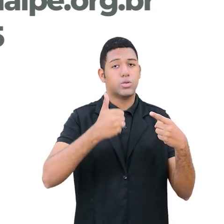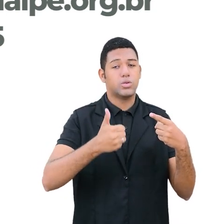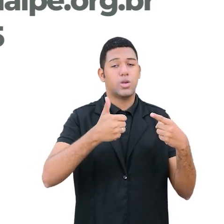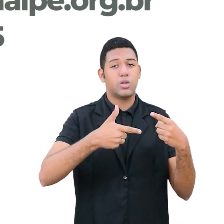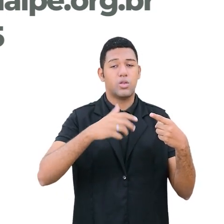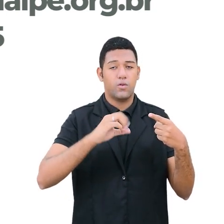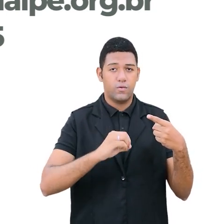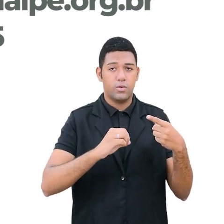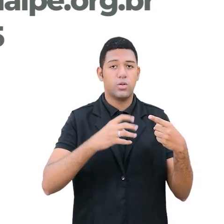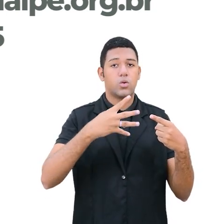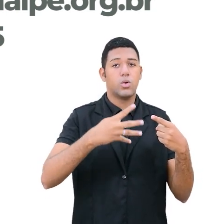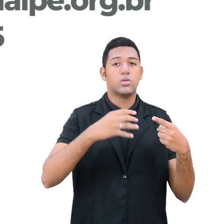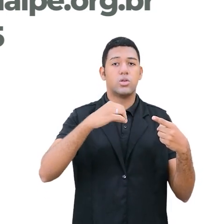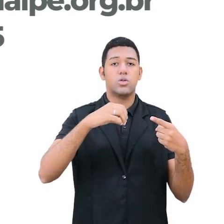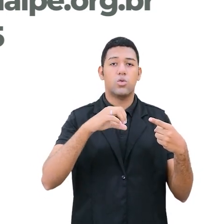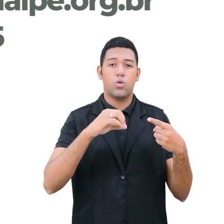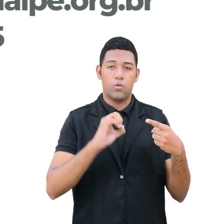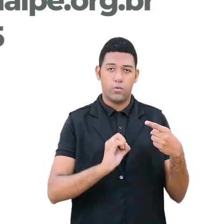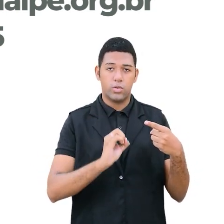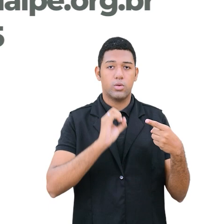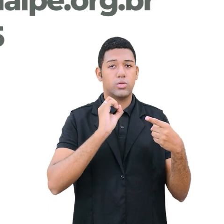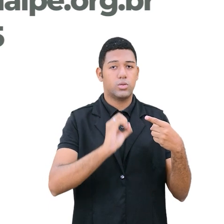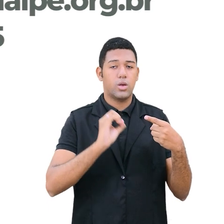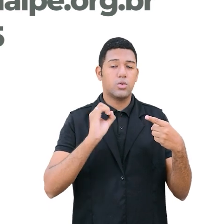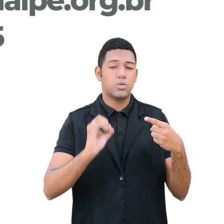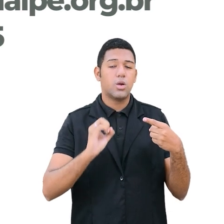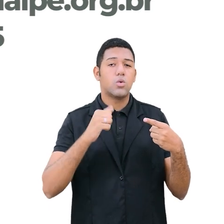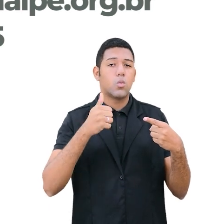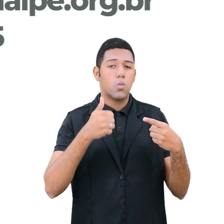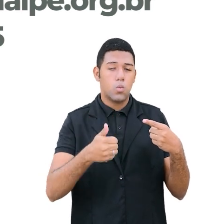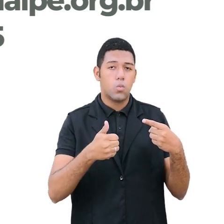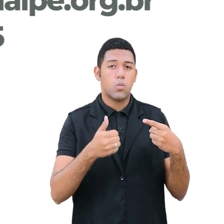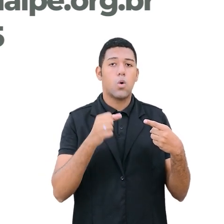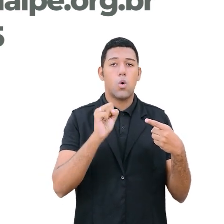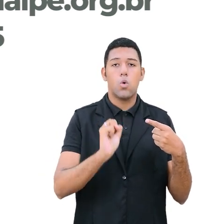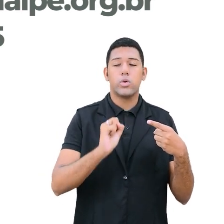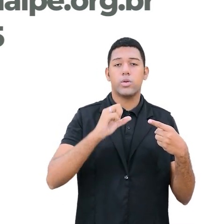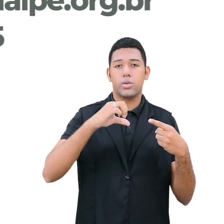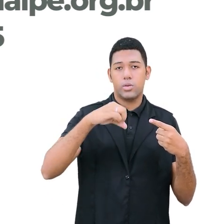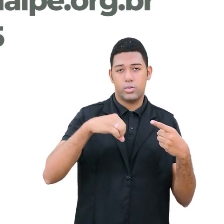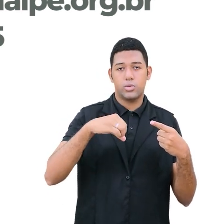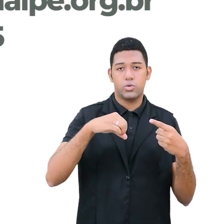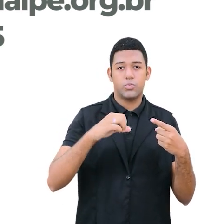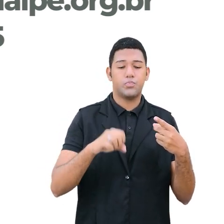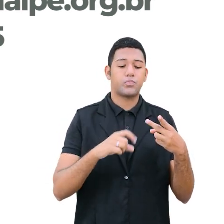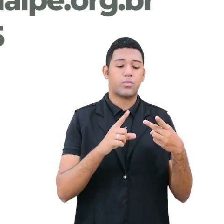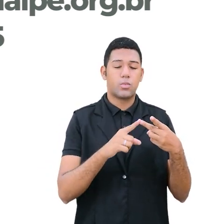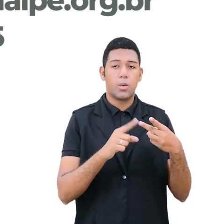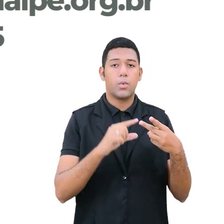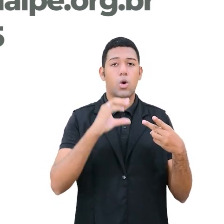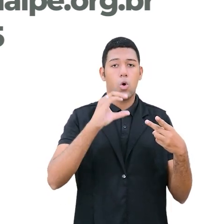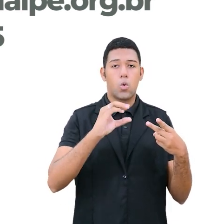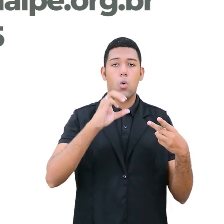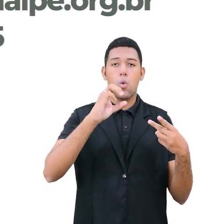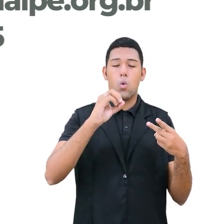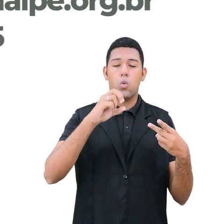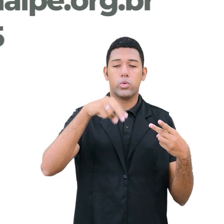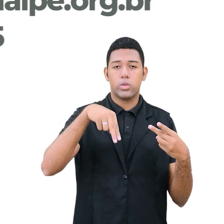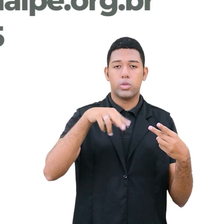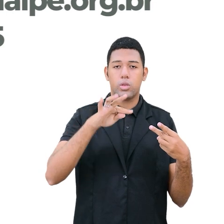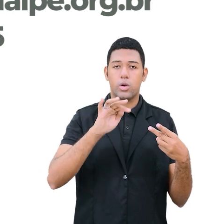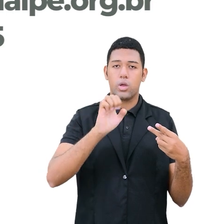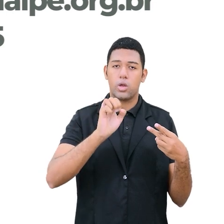490-0001-86 e-mail contribua